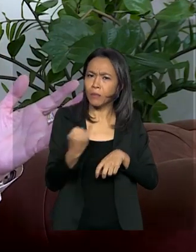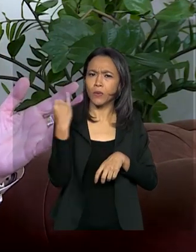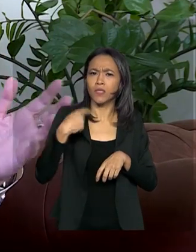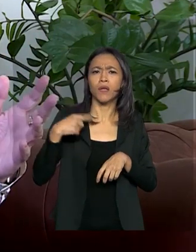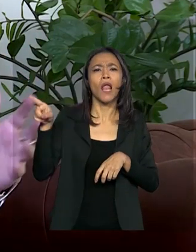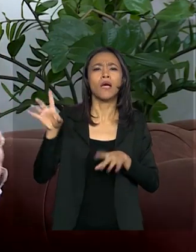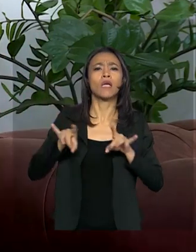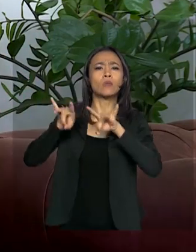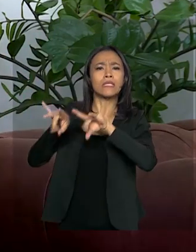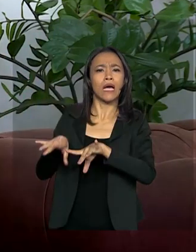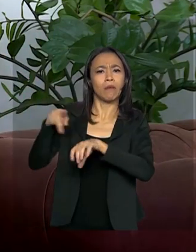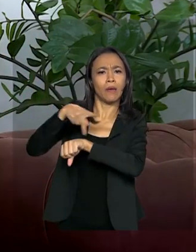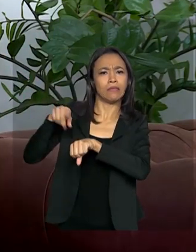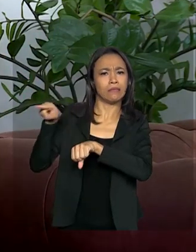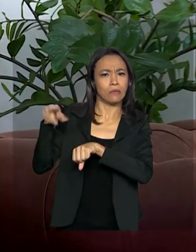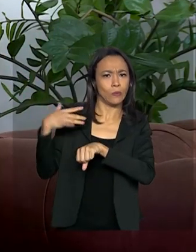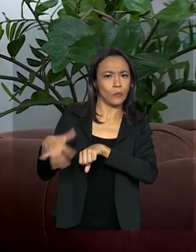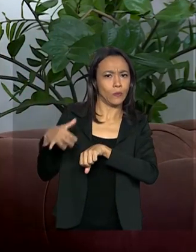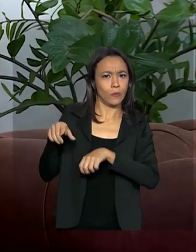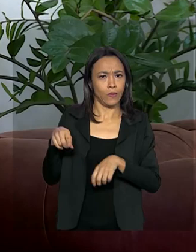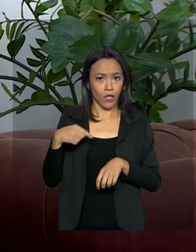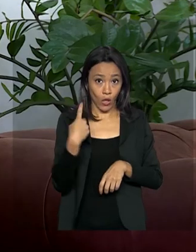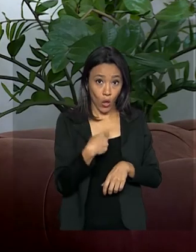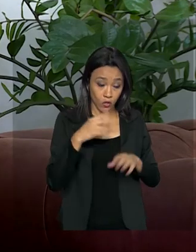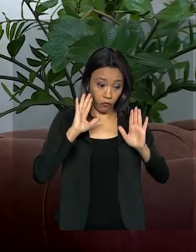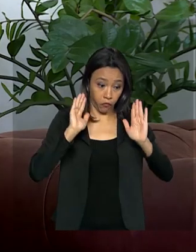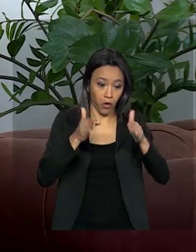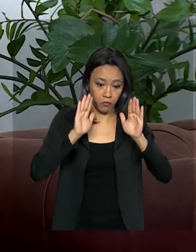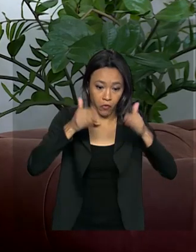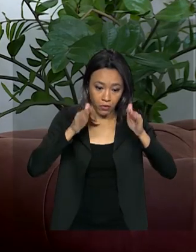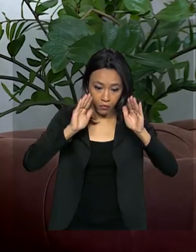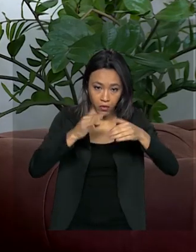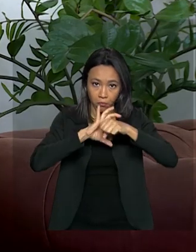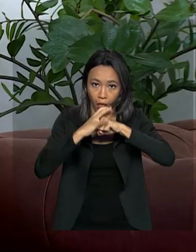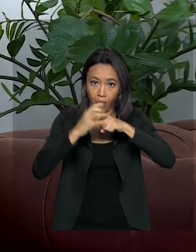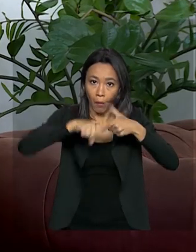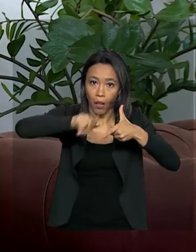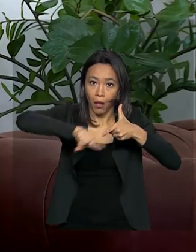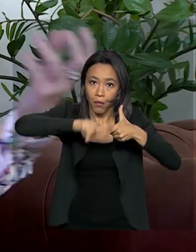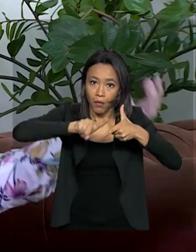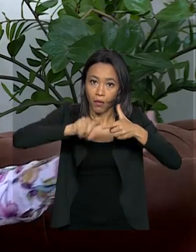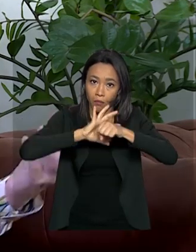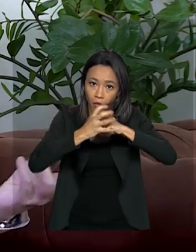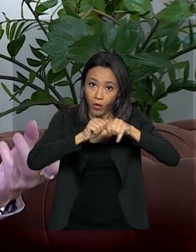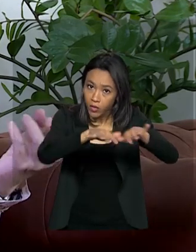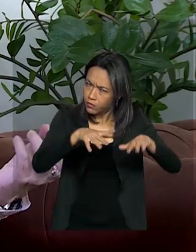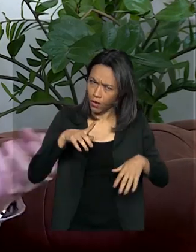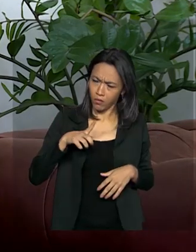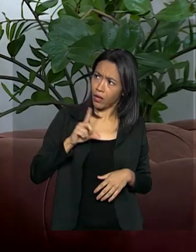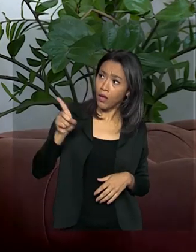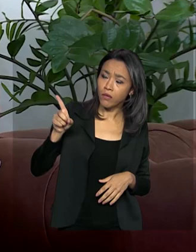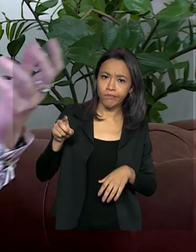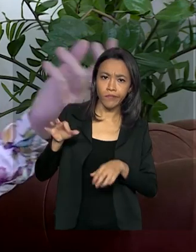a austrália né nós tamos aí com as vezes com foco é só para o programa do coronavírus mas nós temos a